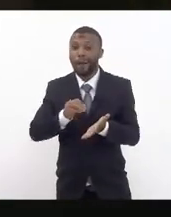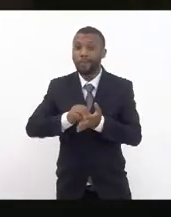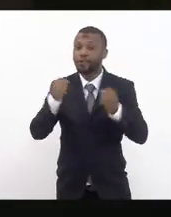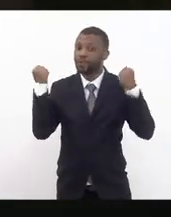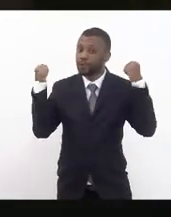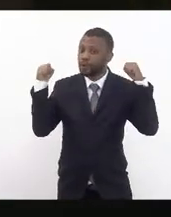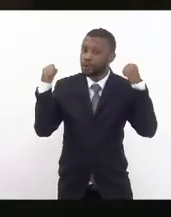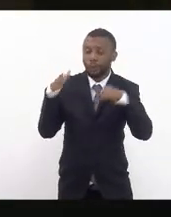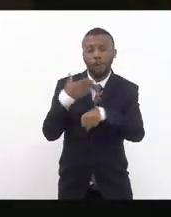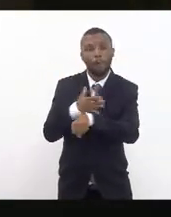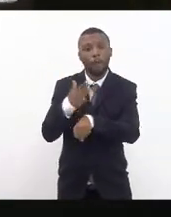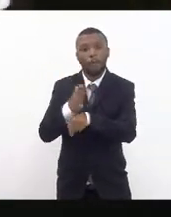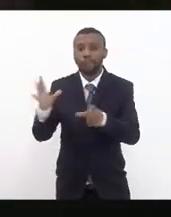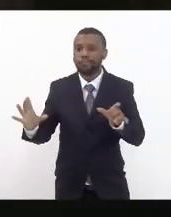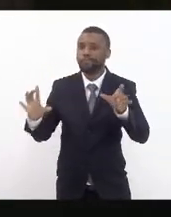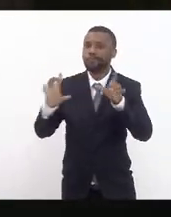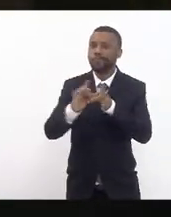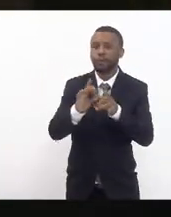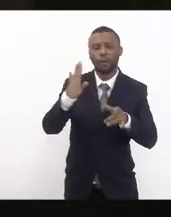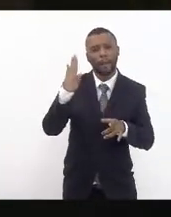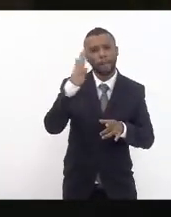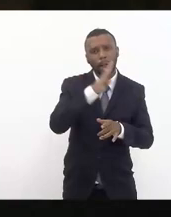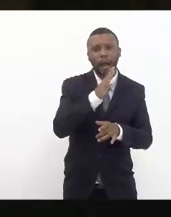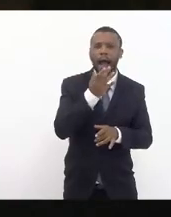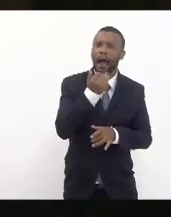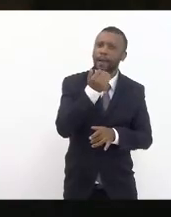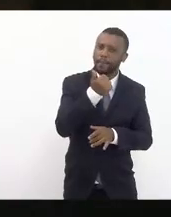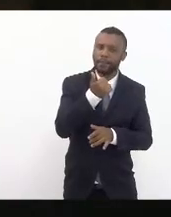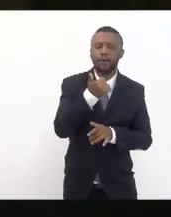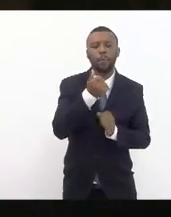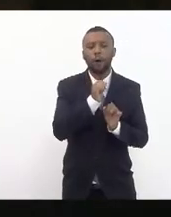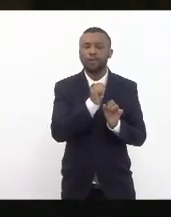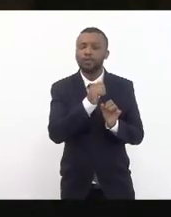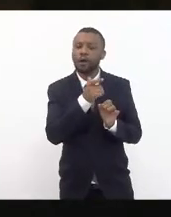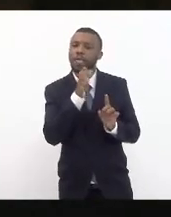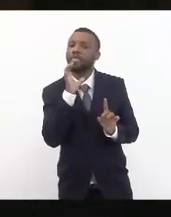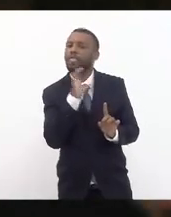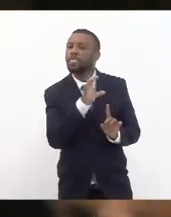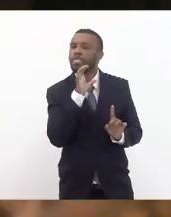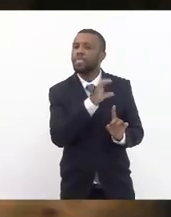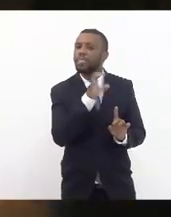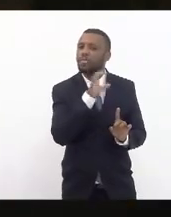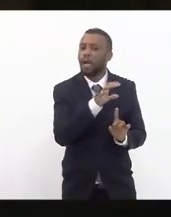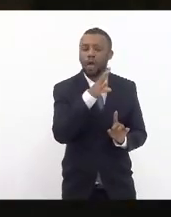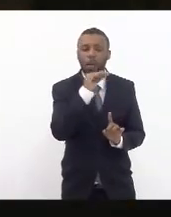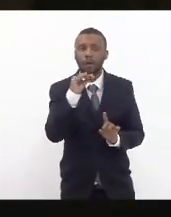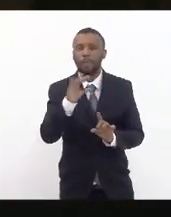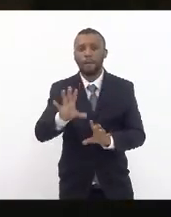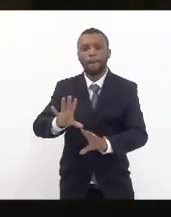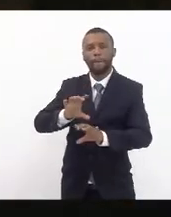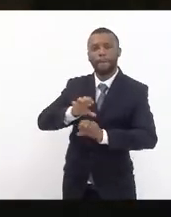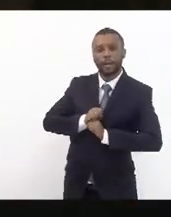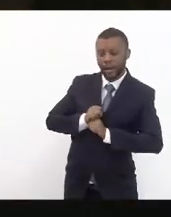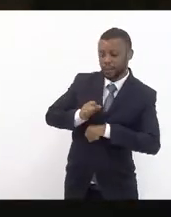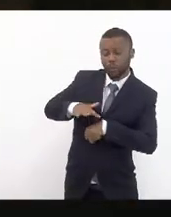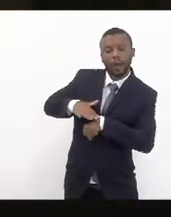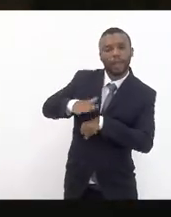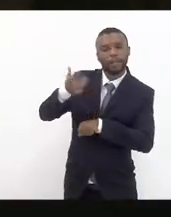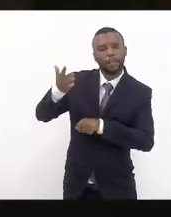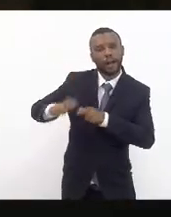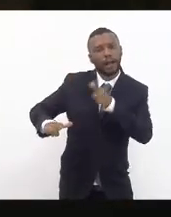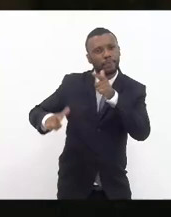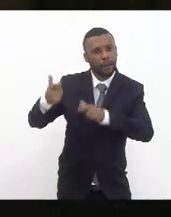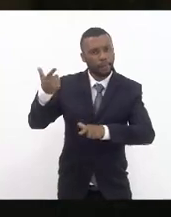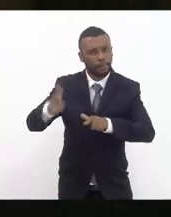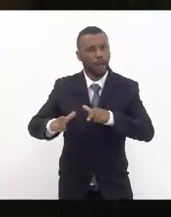né, condicionada com a má alimentação, conduz aquela criança, aquele adolescente, de contrair mais doenças. Então, nesse momento, que é um